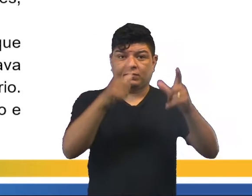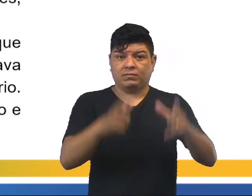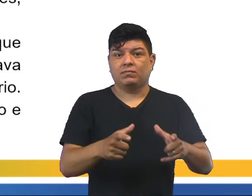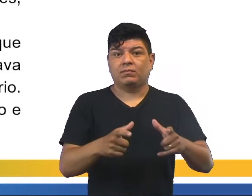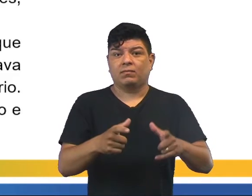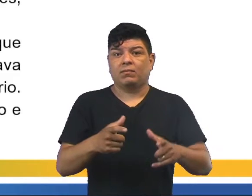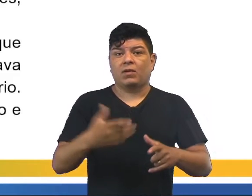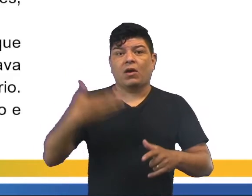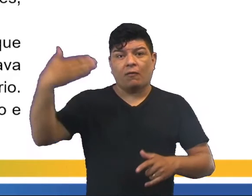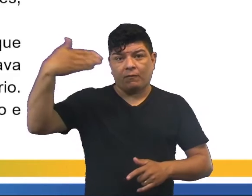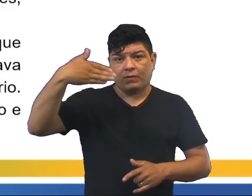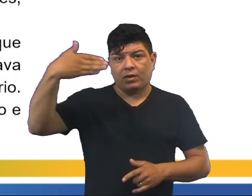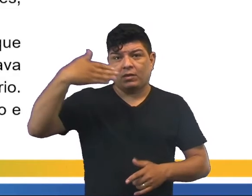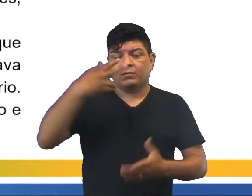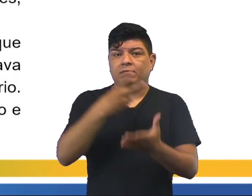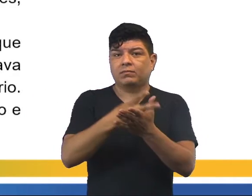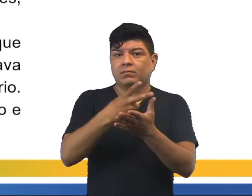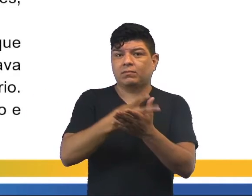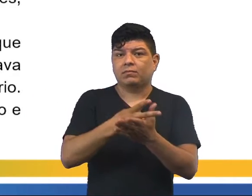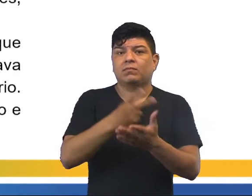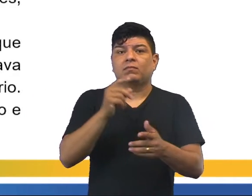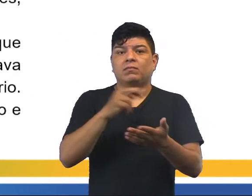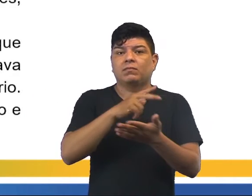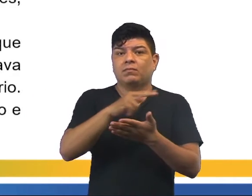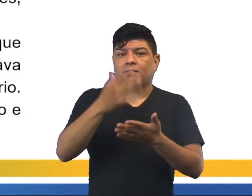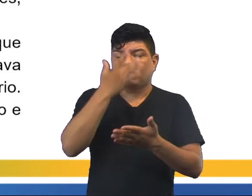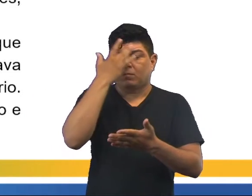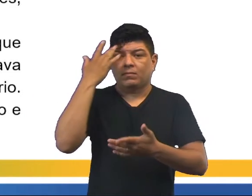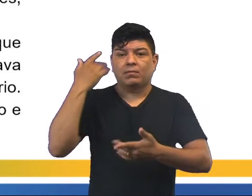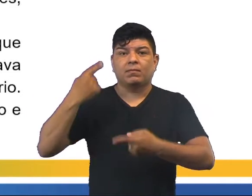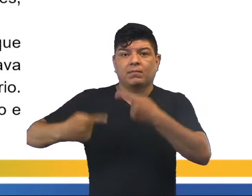muito frequentados por senadores e membros